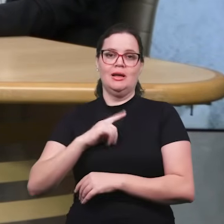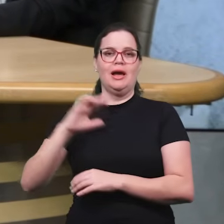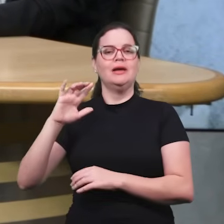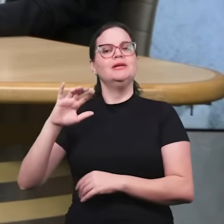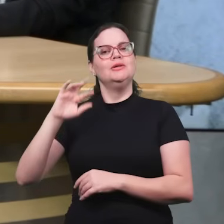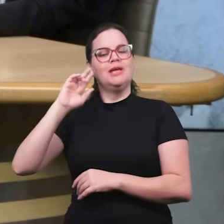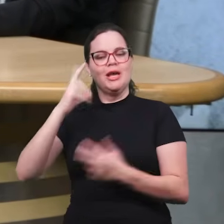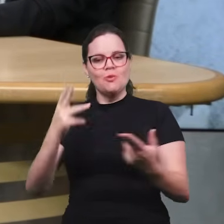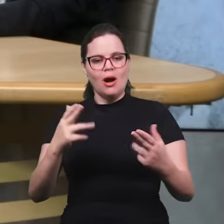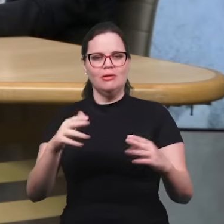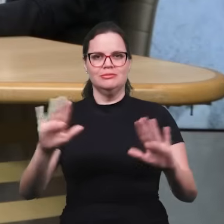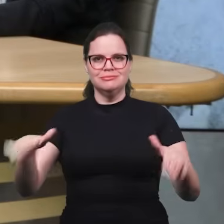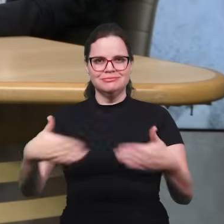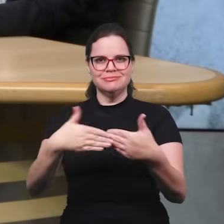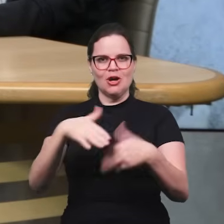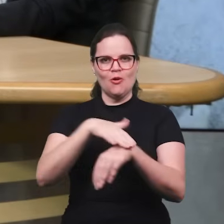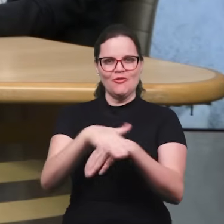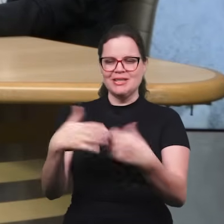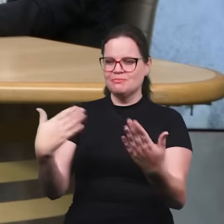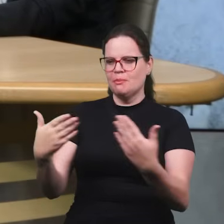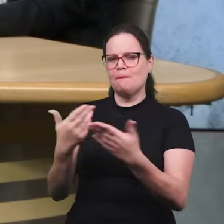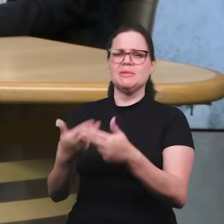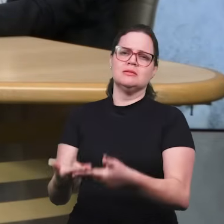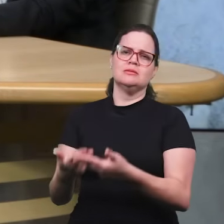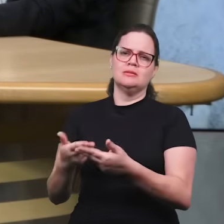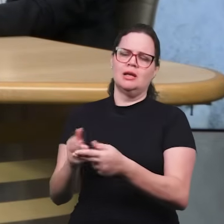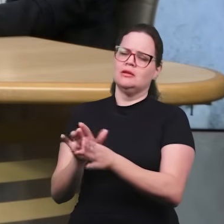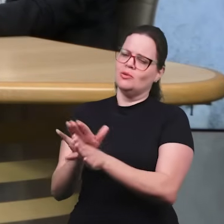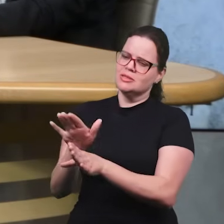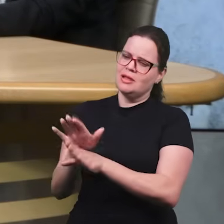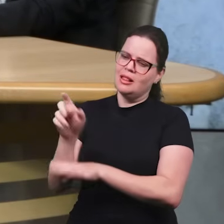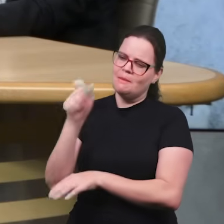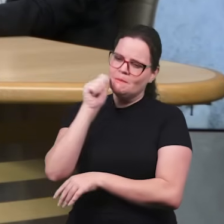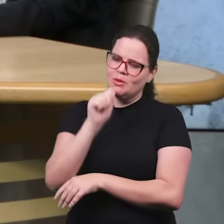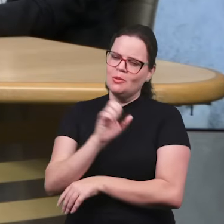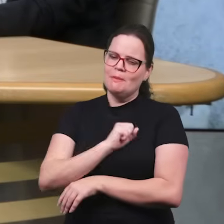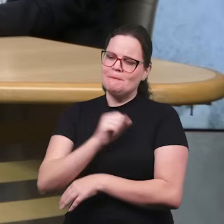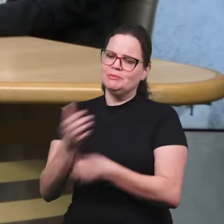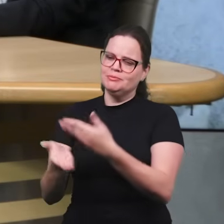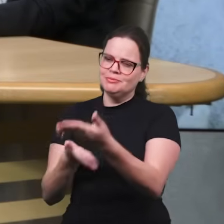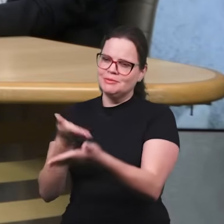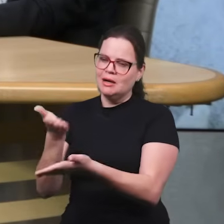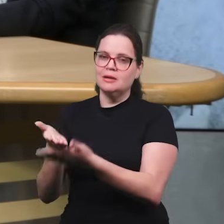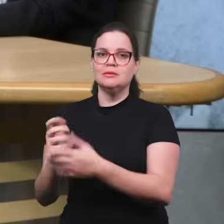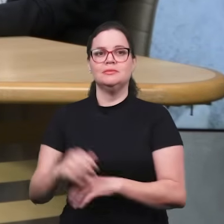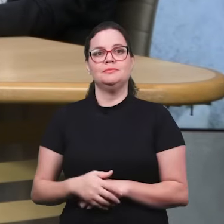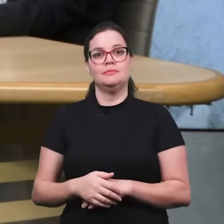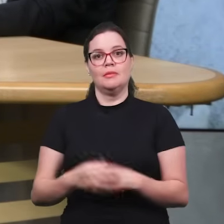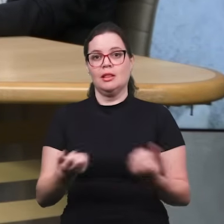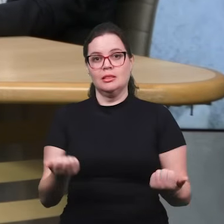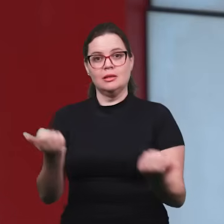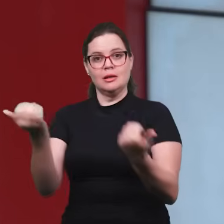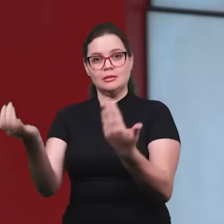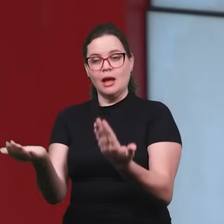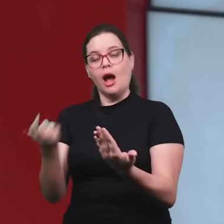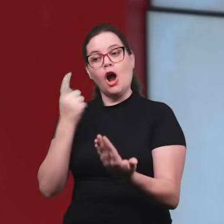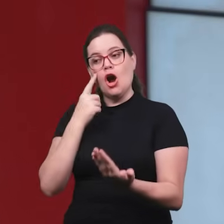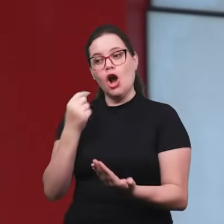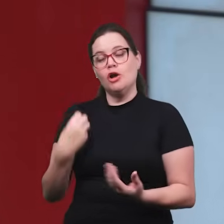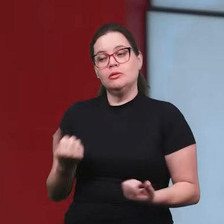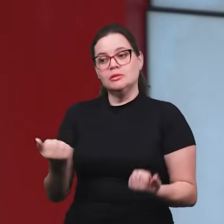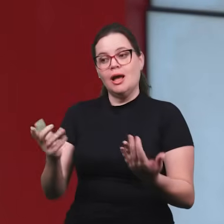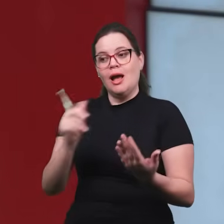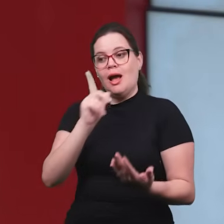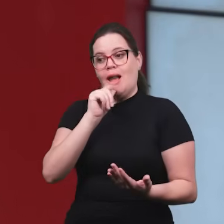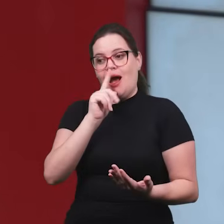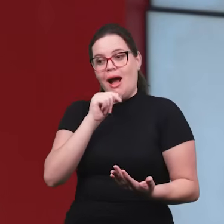Jesus conversa com aquela mulher, com toda a paciência, com todo o amor. Ali o Senhor Jesus oferece a ela uma água da